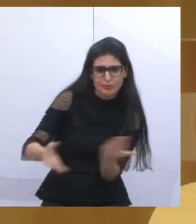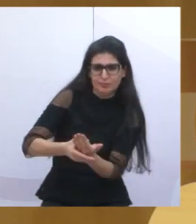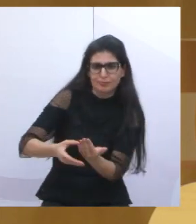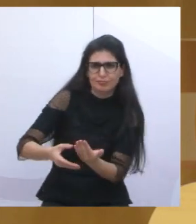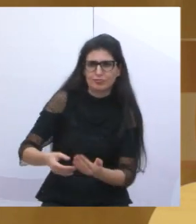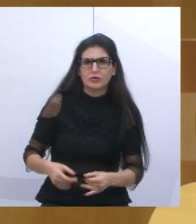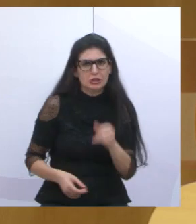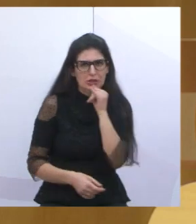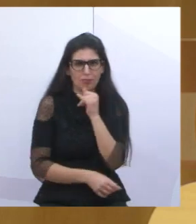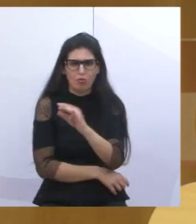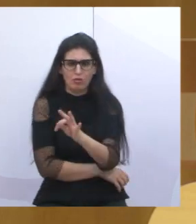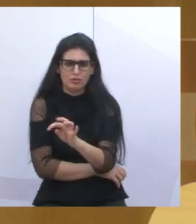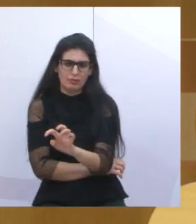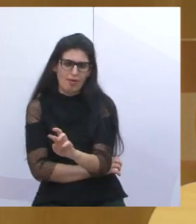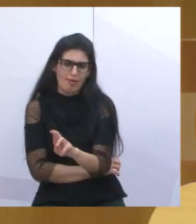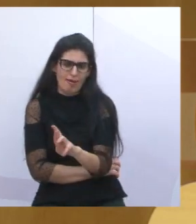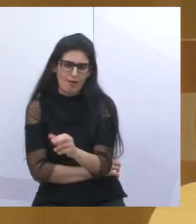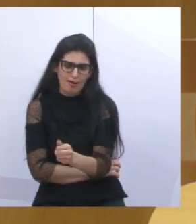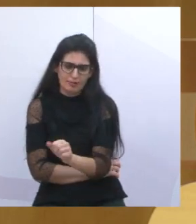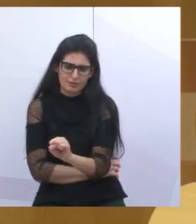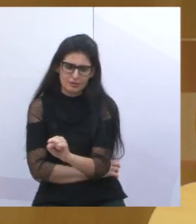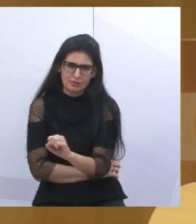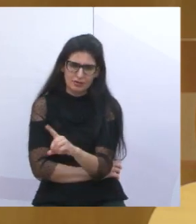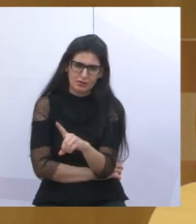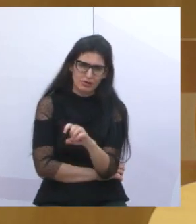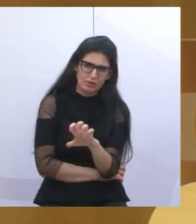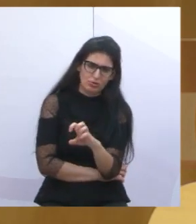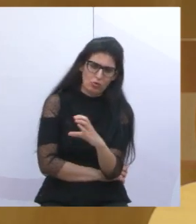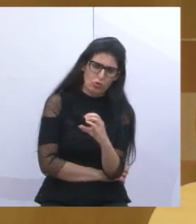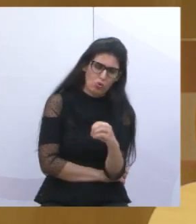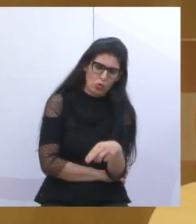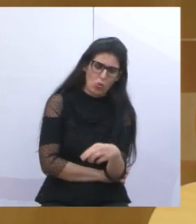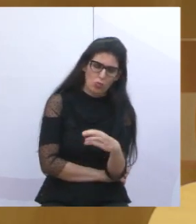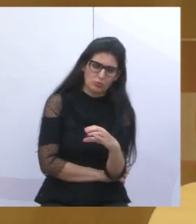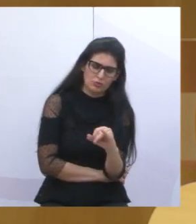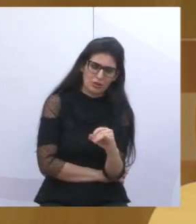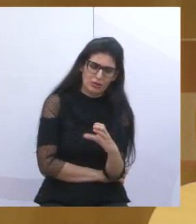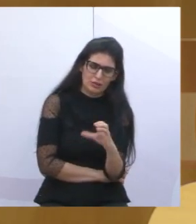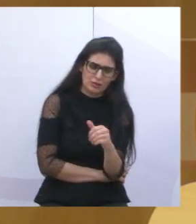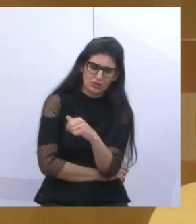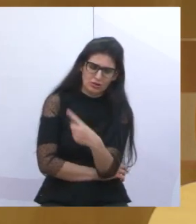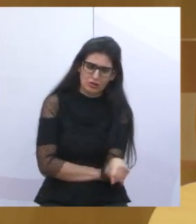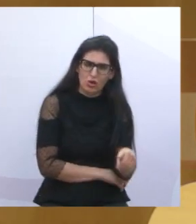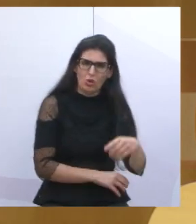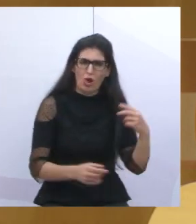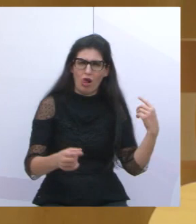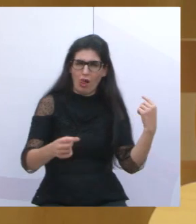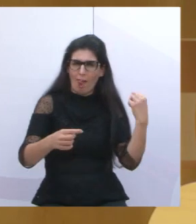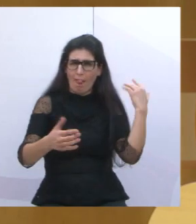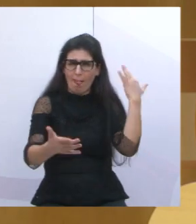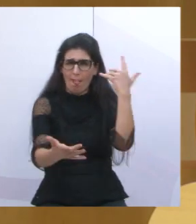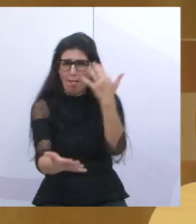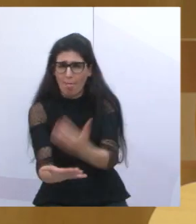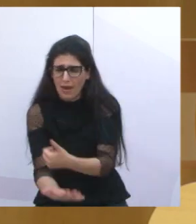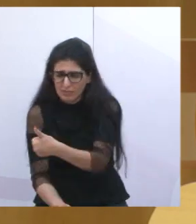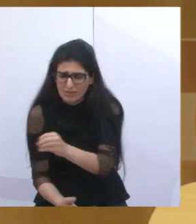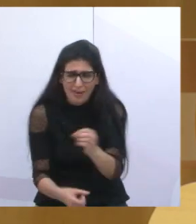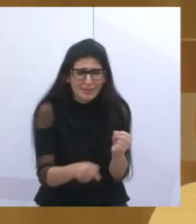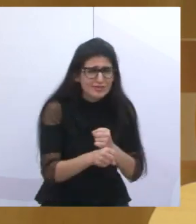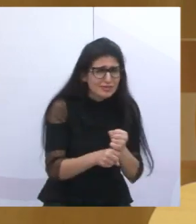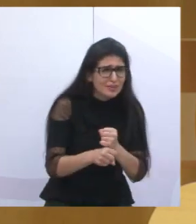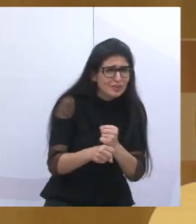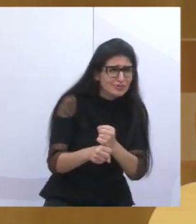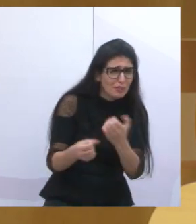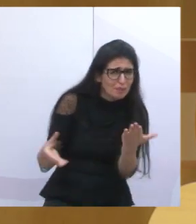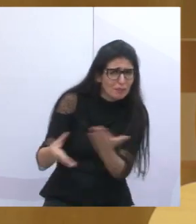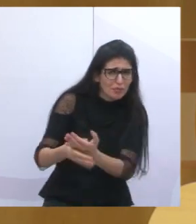Terras da Conceição, um loteamento popular, que ficou 10 anos no processo judicial, onde ele teria o